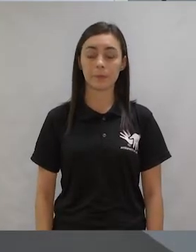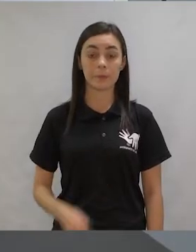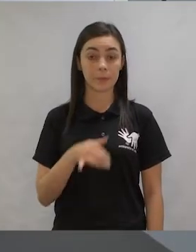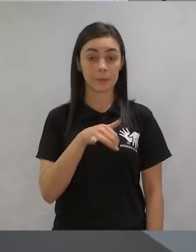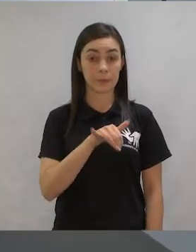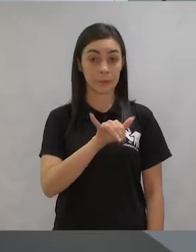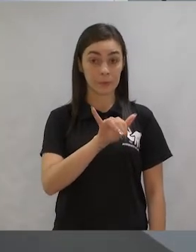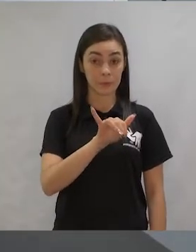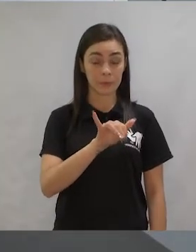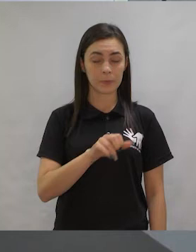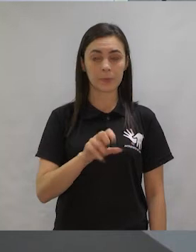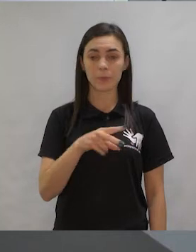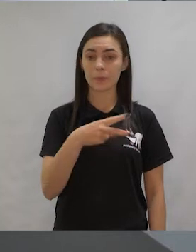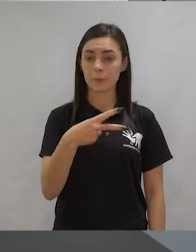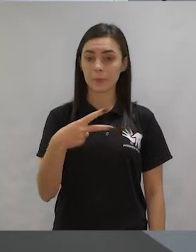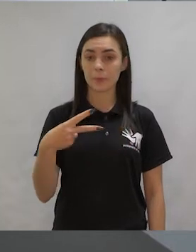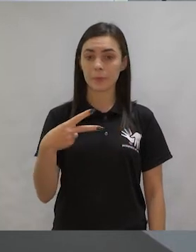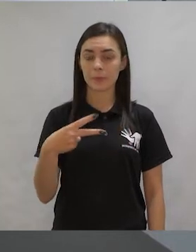E o Y